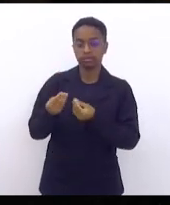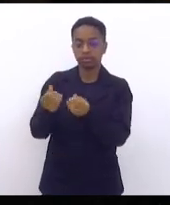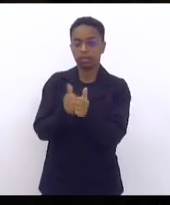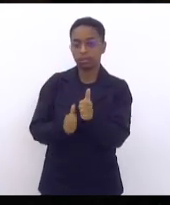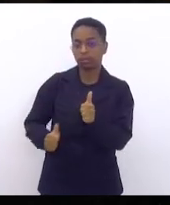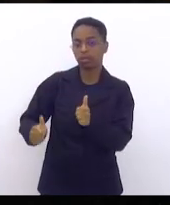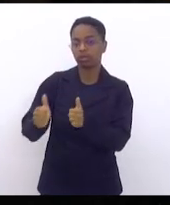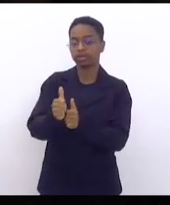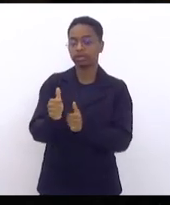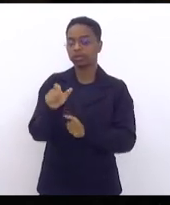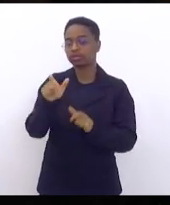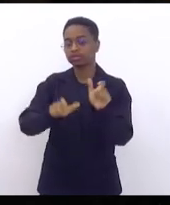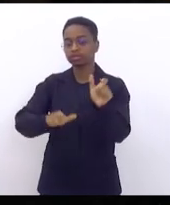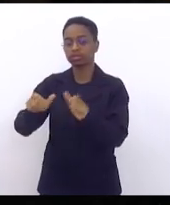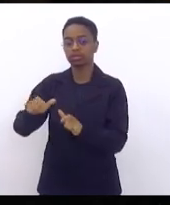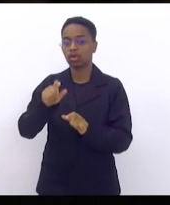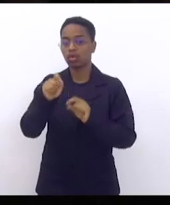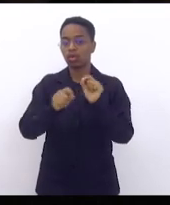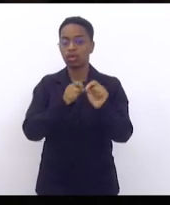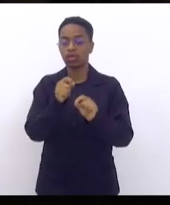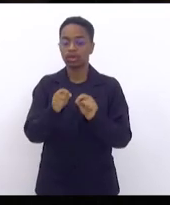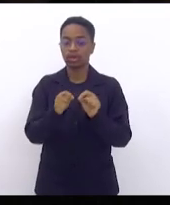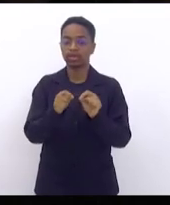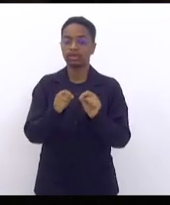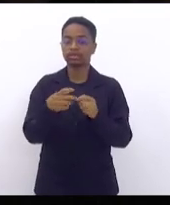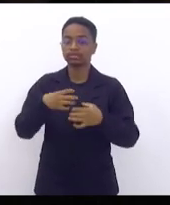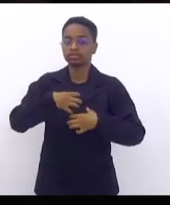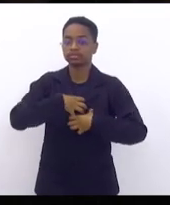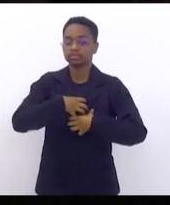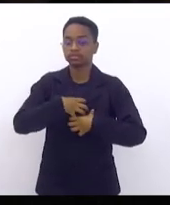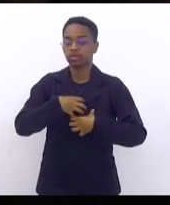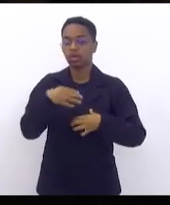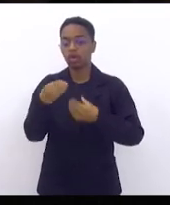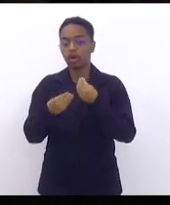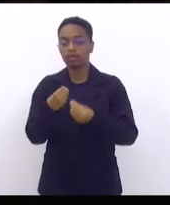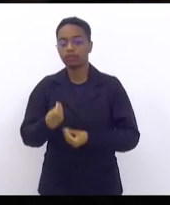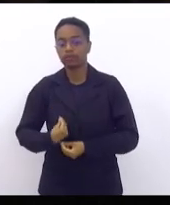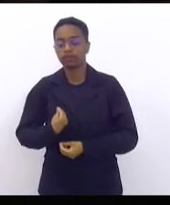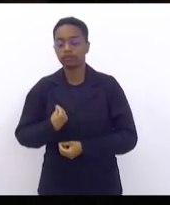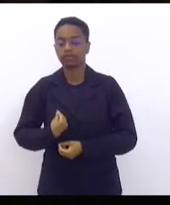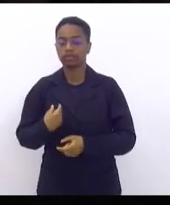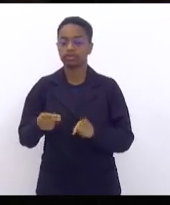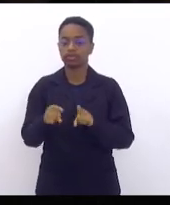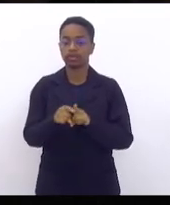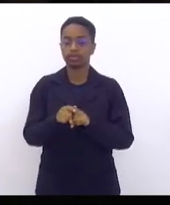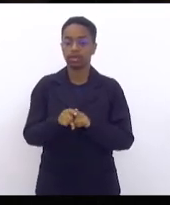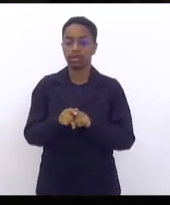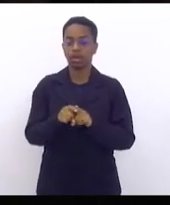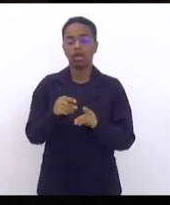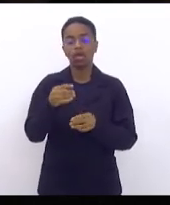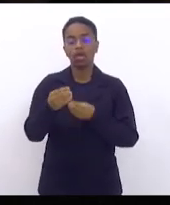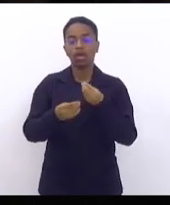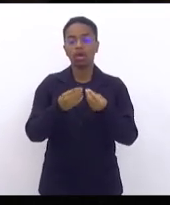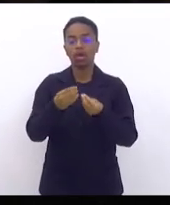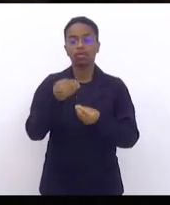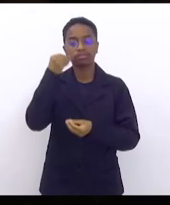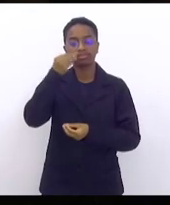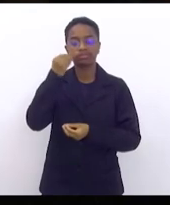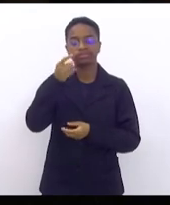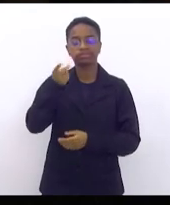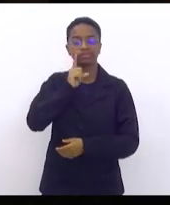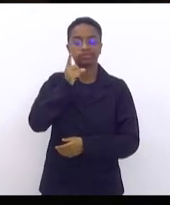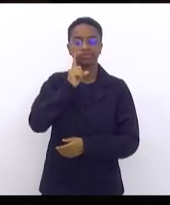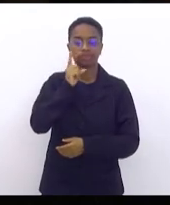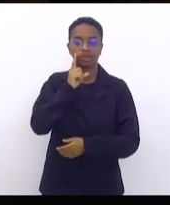ao que esses moradores sentem, vivem e são colocados à prova de